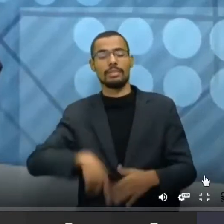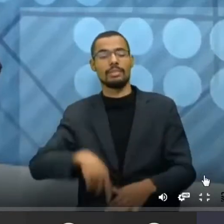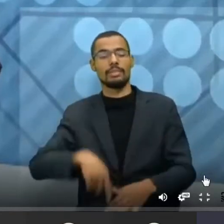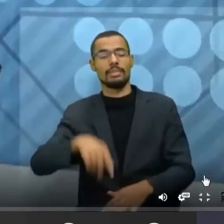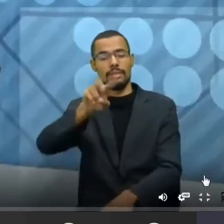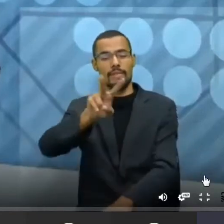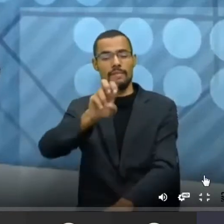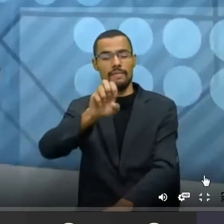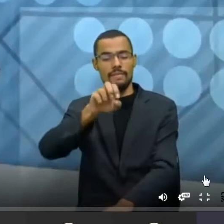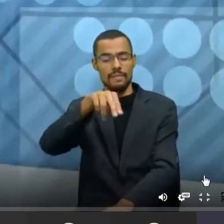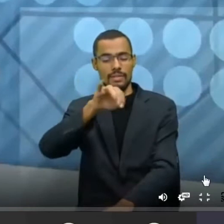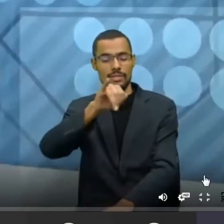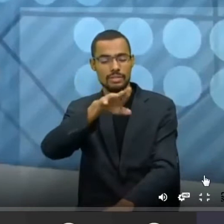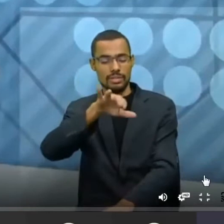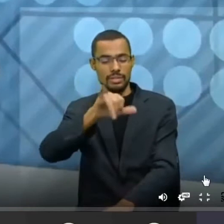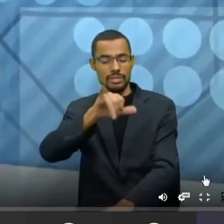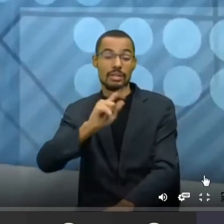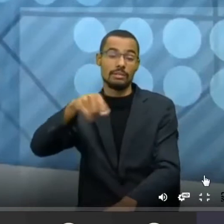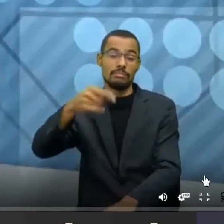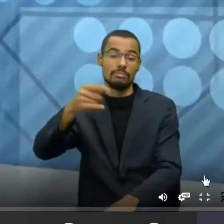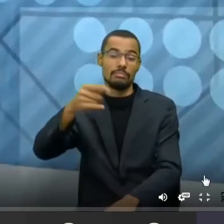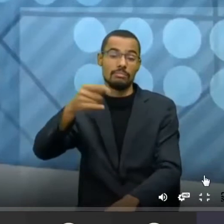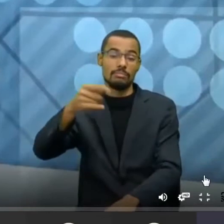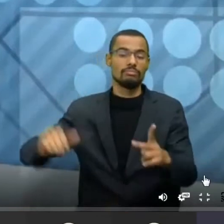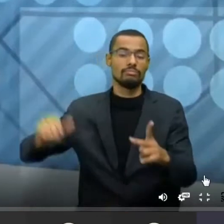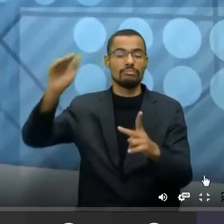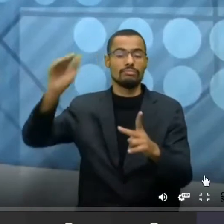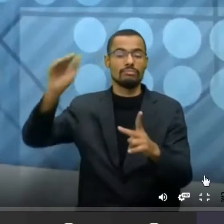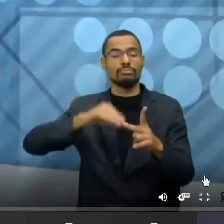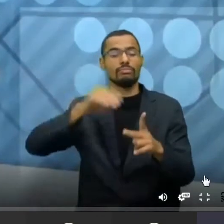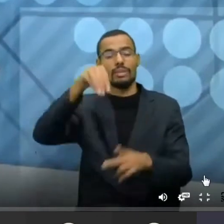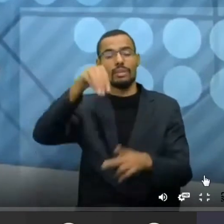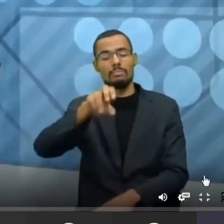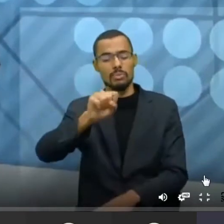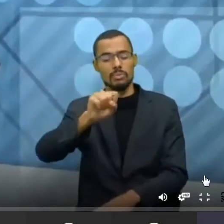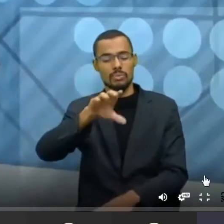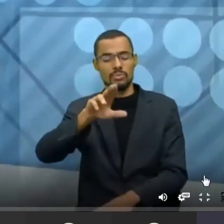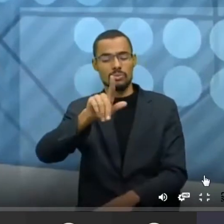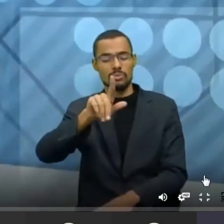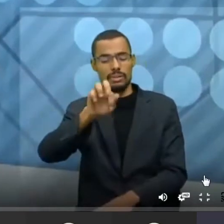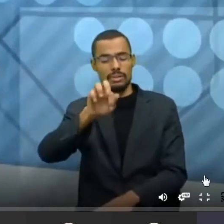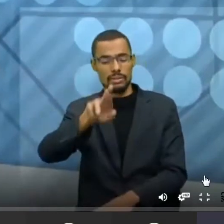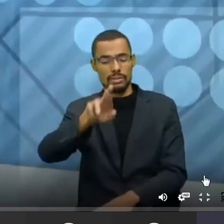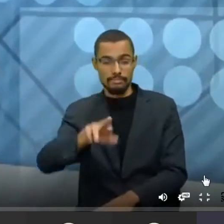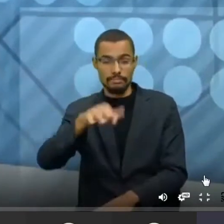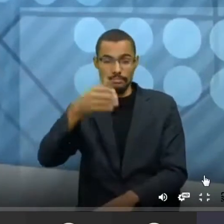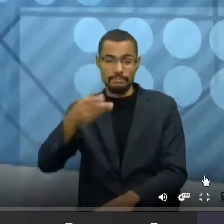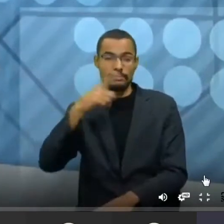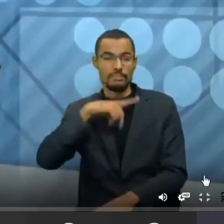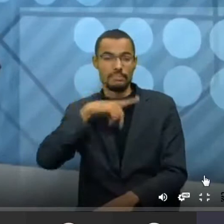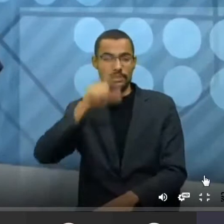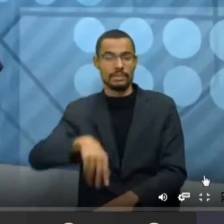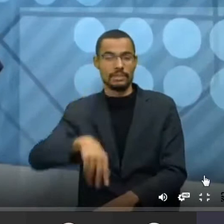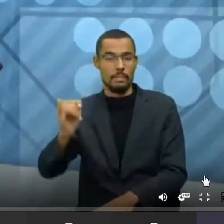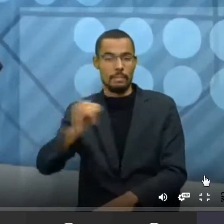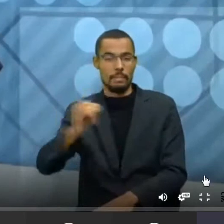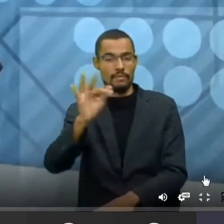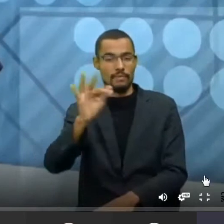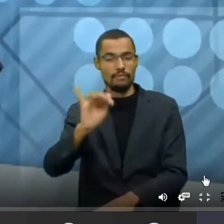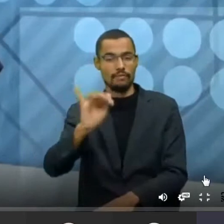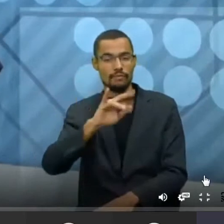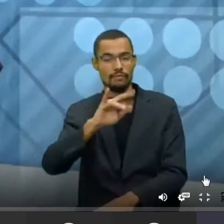camada adventícia, logo acima dela, nós temos a camada muscular, e aí nós temos as fibras,